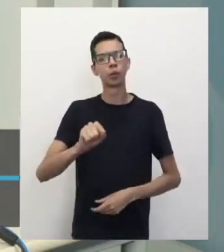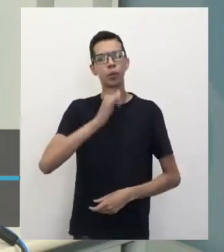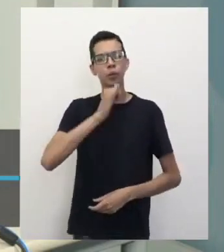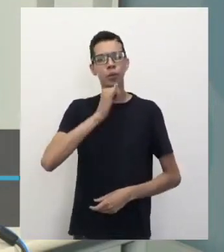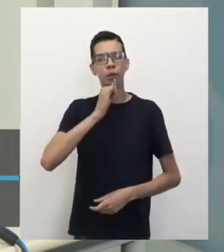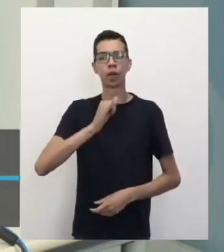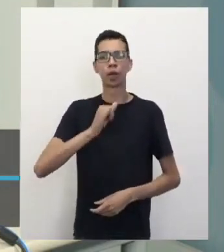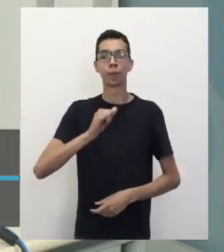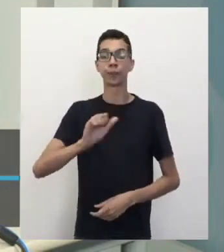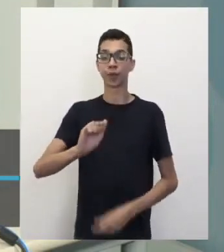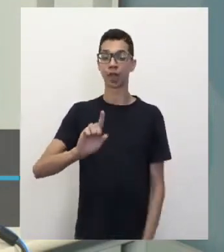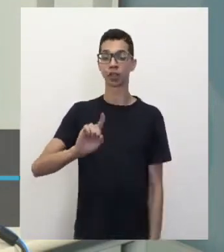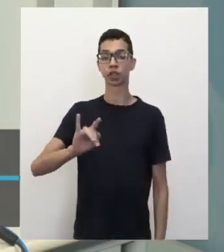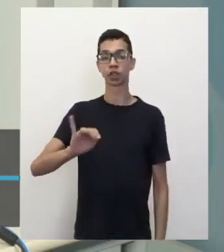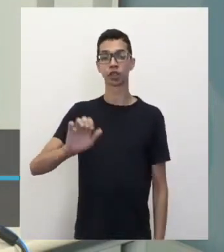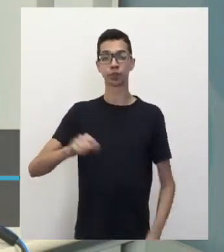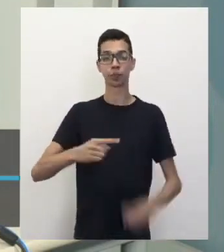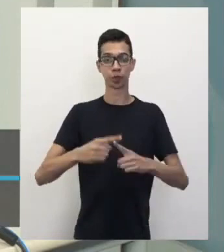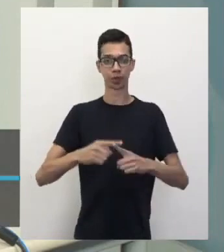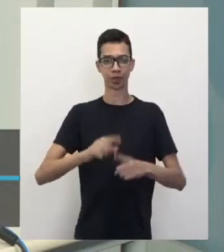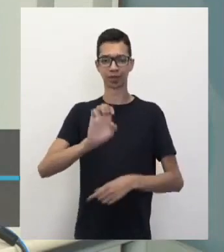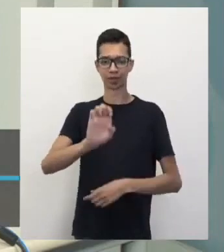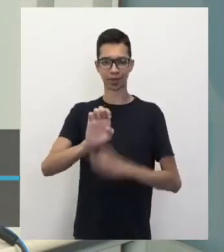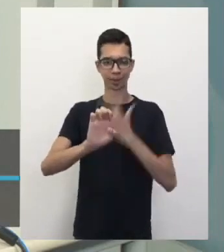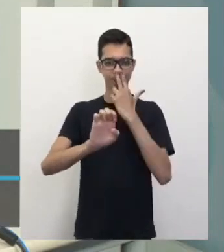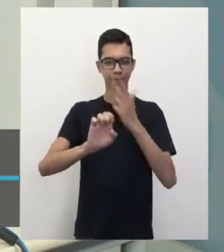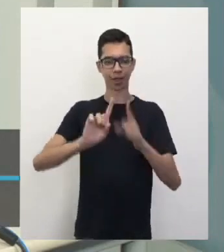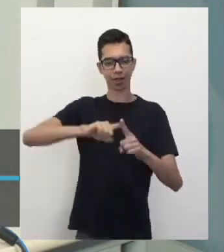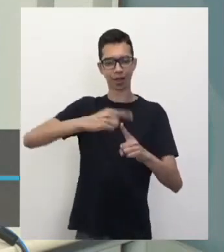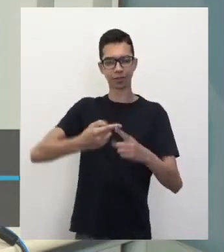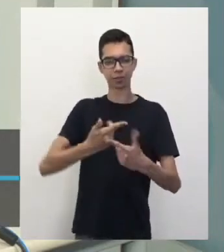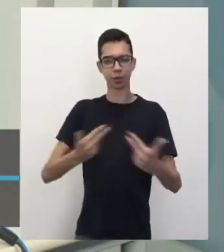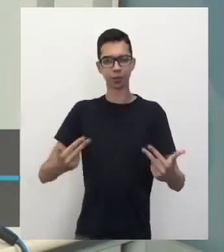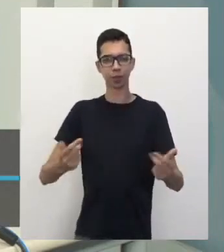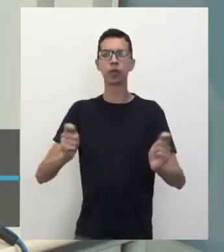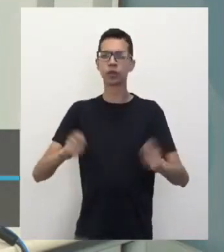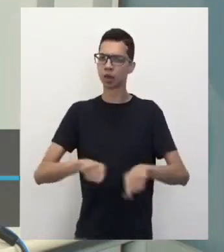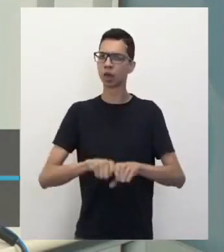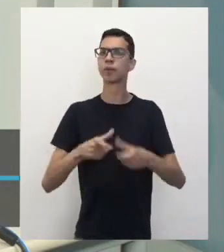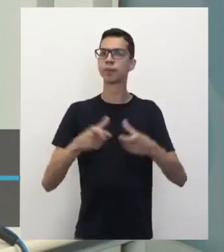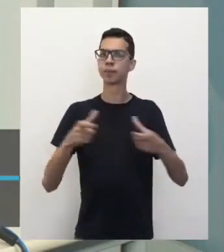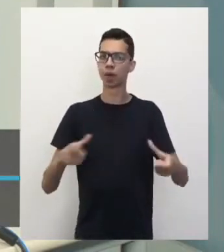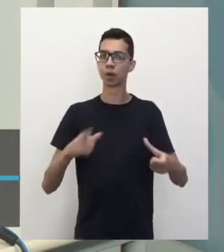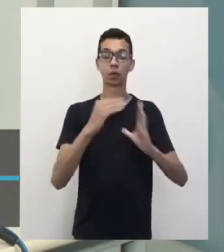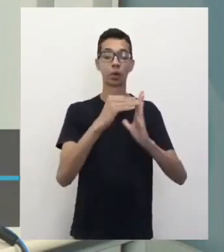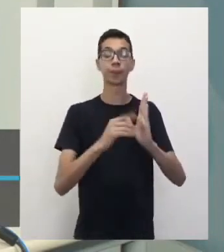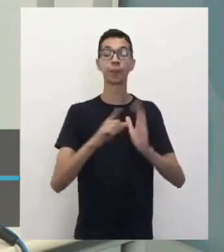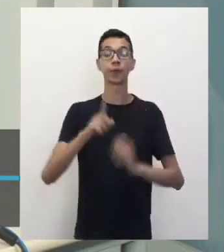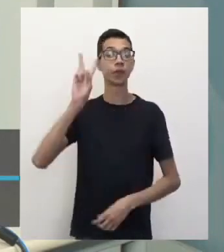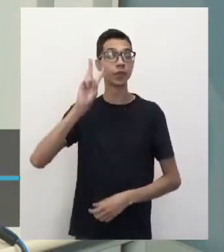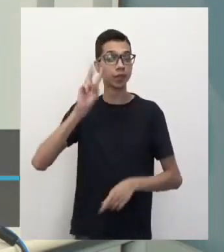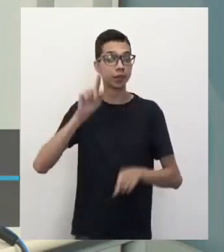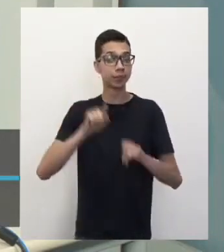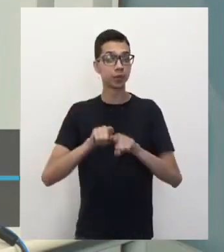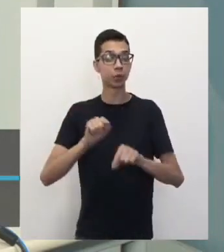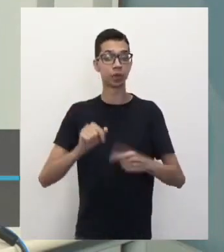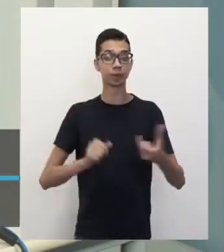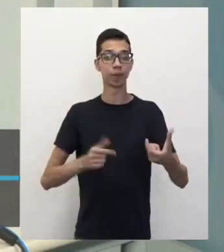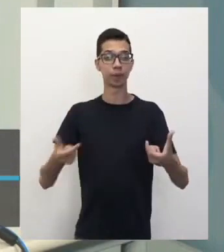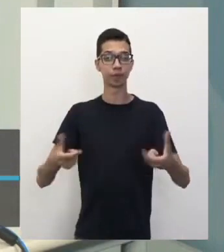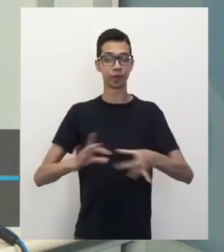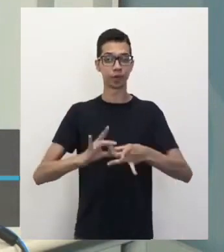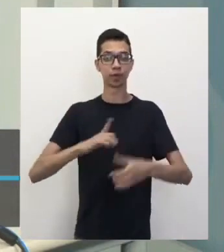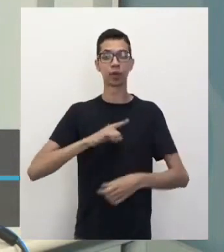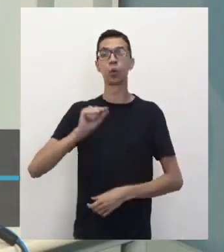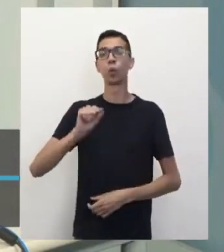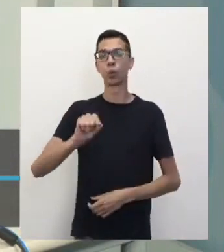aditiva, né? Se colocar o E, ele vai ficar como aditiva, ele pode ser aditiva na maioria. E também lembrando que dentro dessas conjunções nós temos o uso do